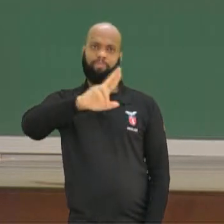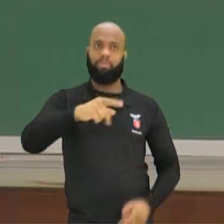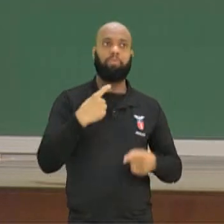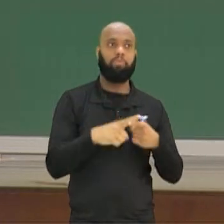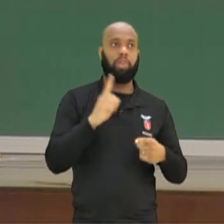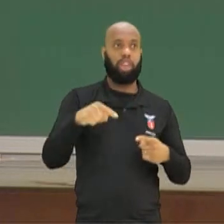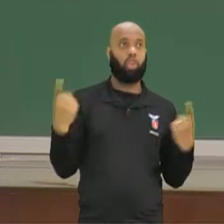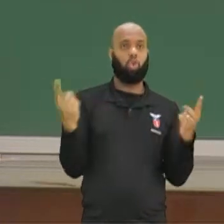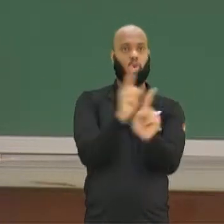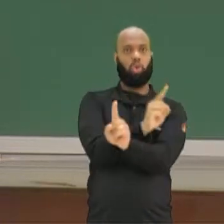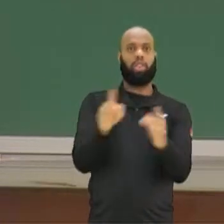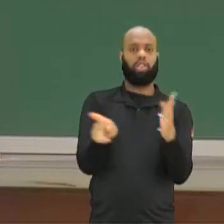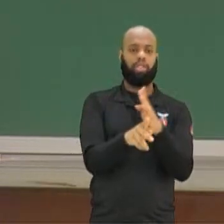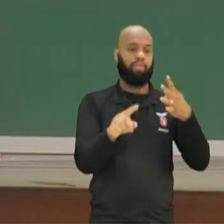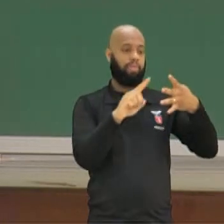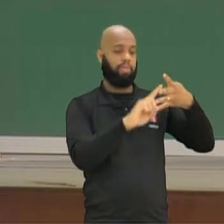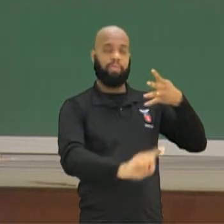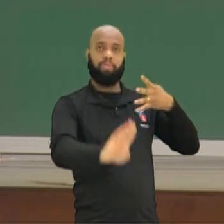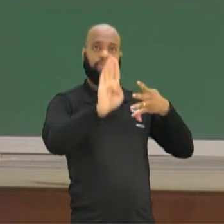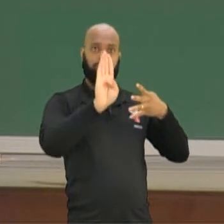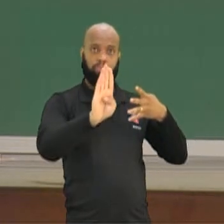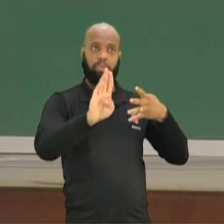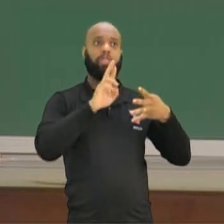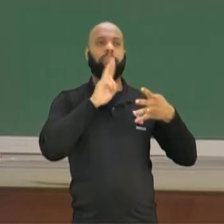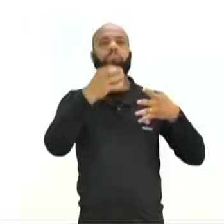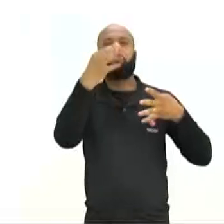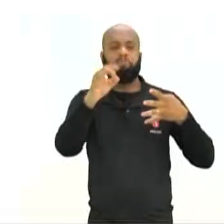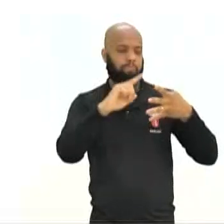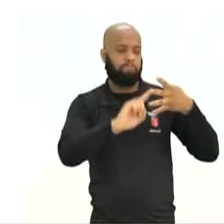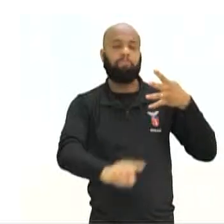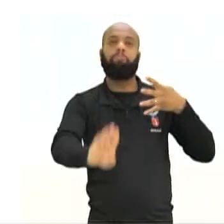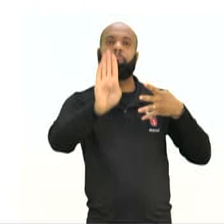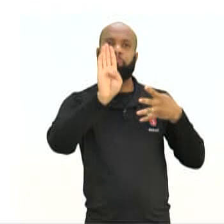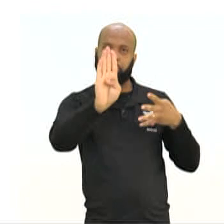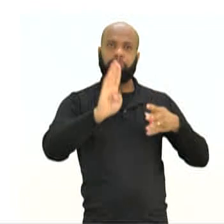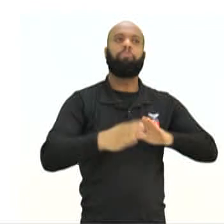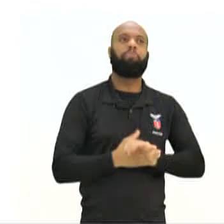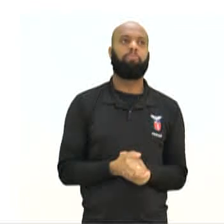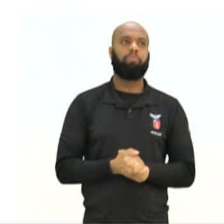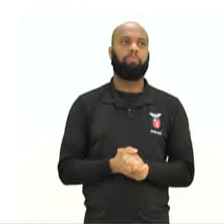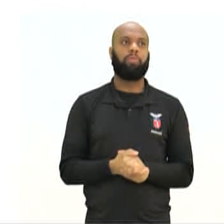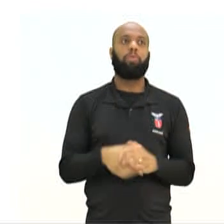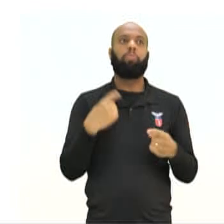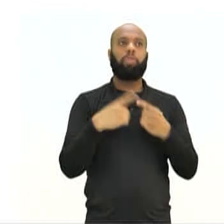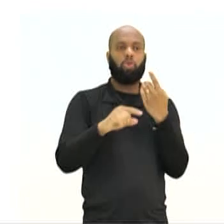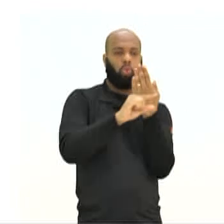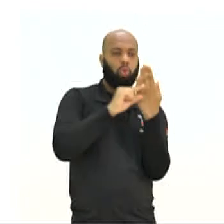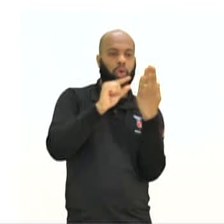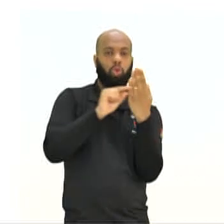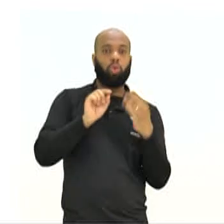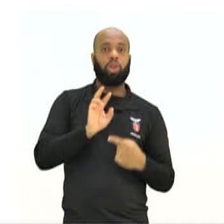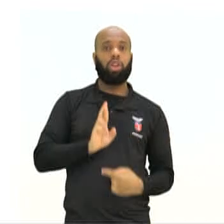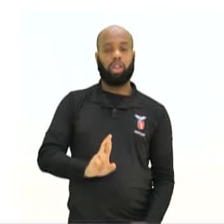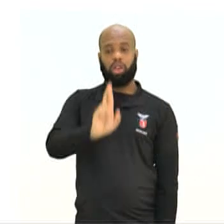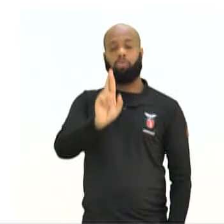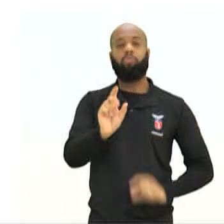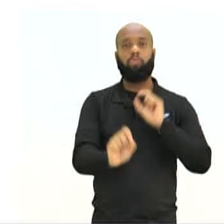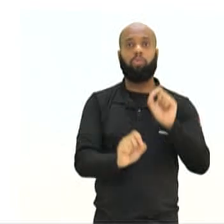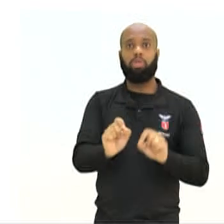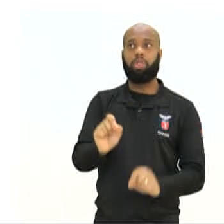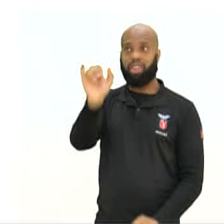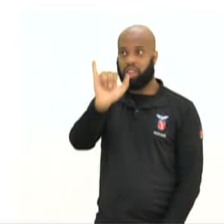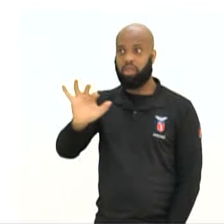da letra B. Então, a assertiva correta só pode ser a letra B. Por quê? A figura, ele quer representar a figura